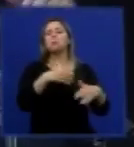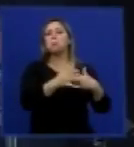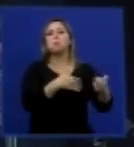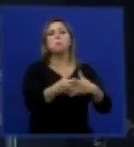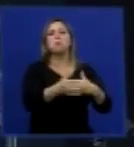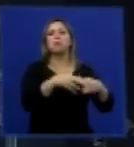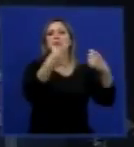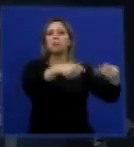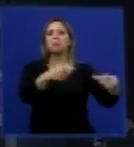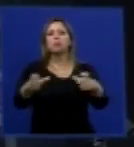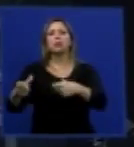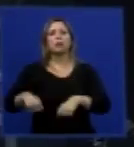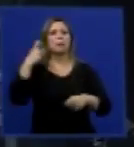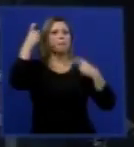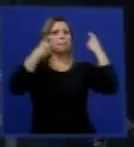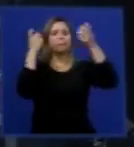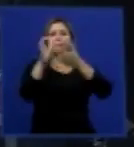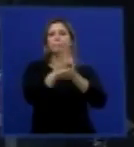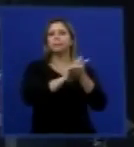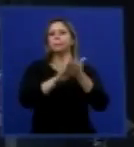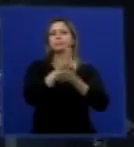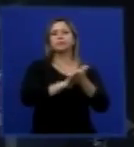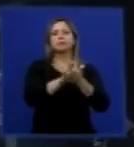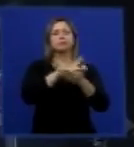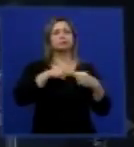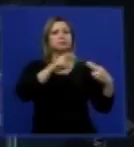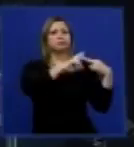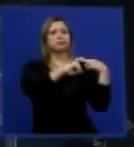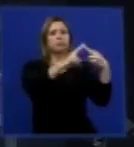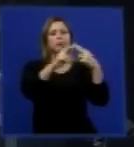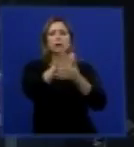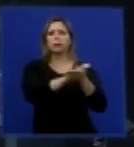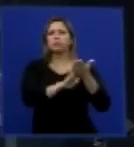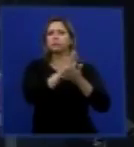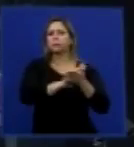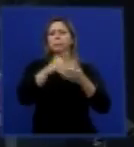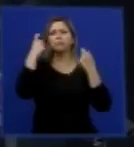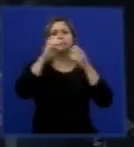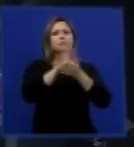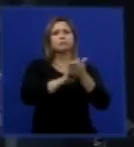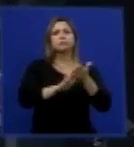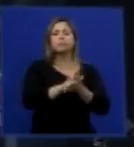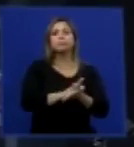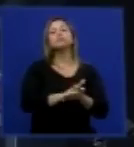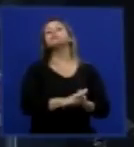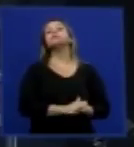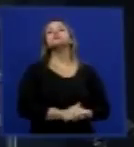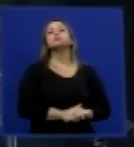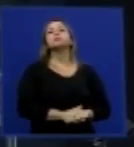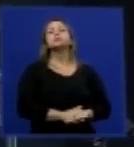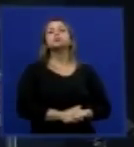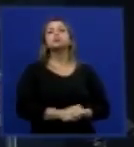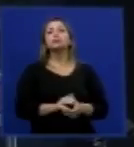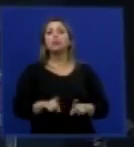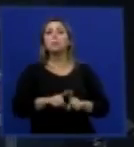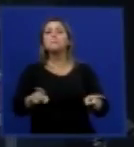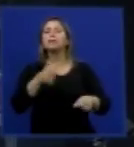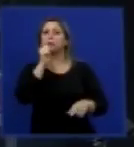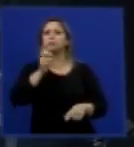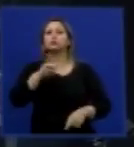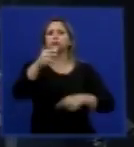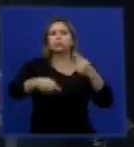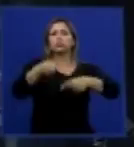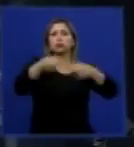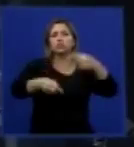ao Léo em qualquer local sem qualquer responsabilidade objetiva de quem quer que seja uma grande discussão